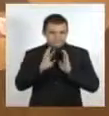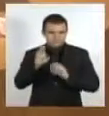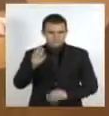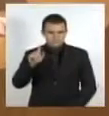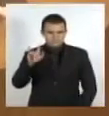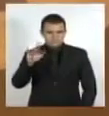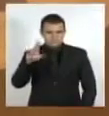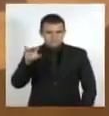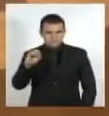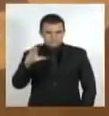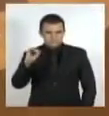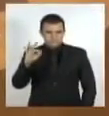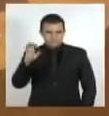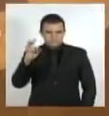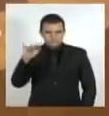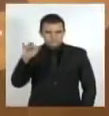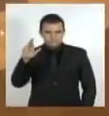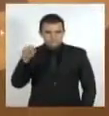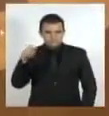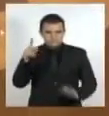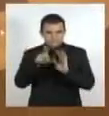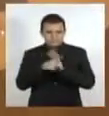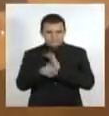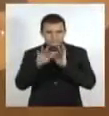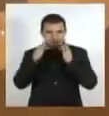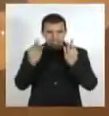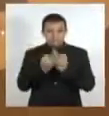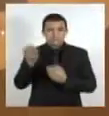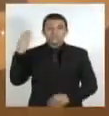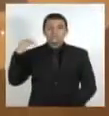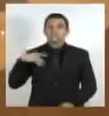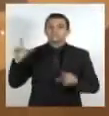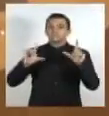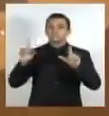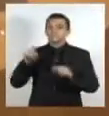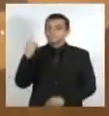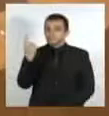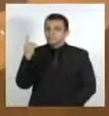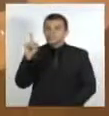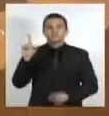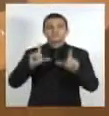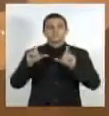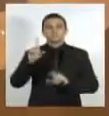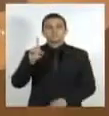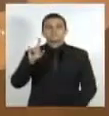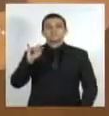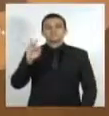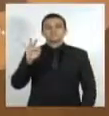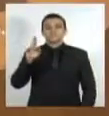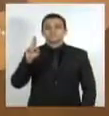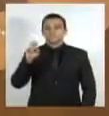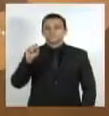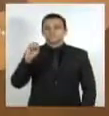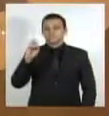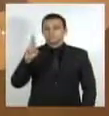A única televisão, à época, era a TV Difusora. E aí o ex-senador Cafeteira,